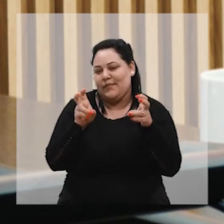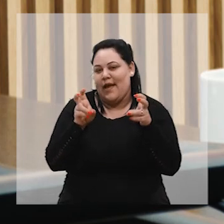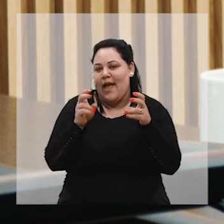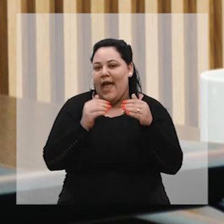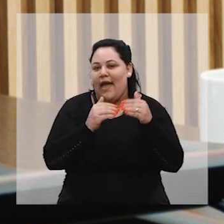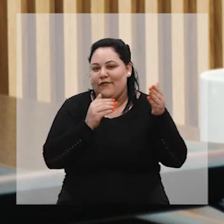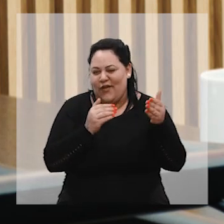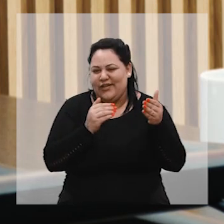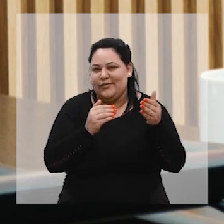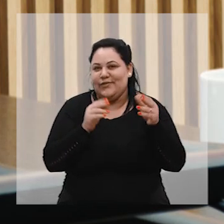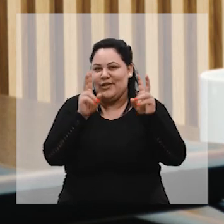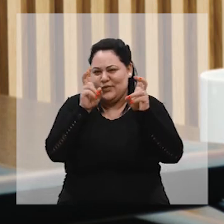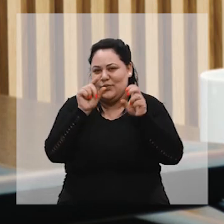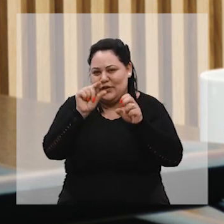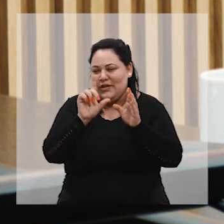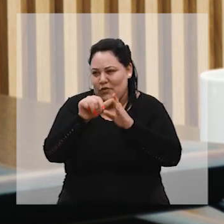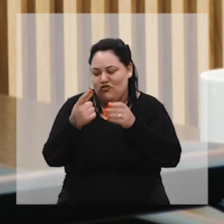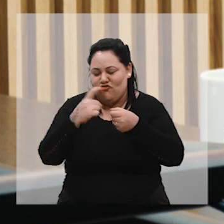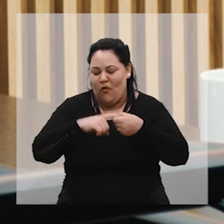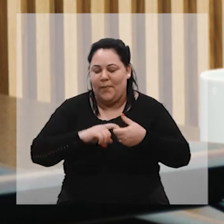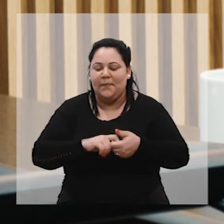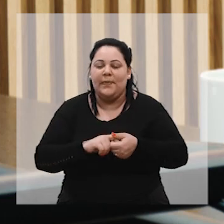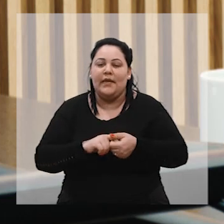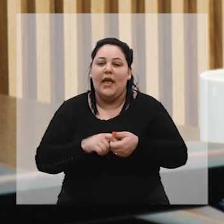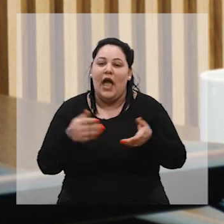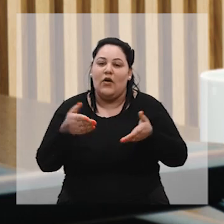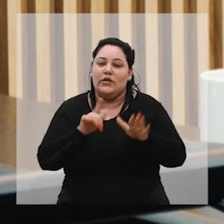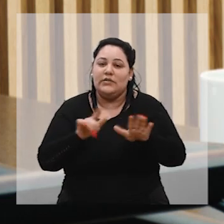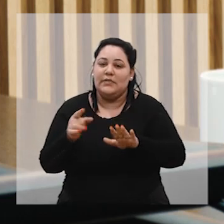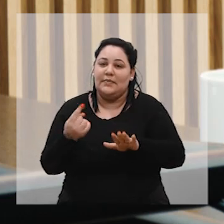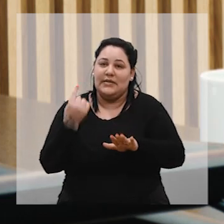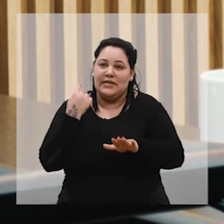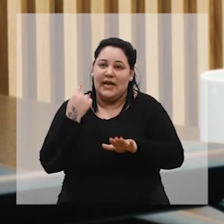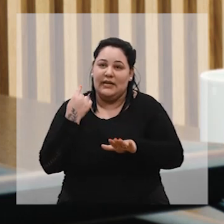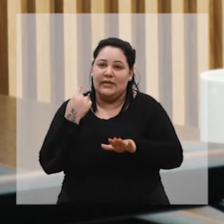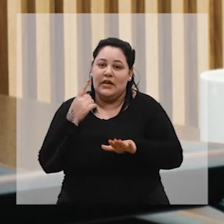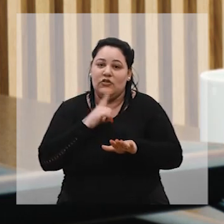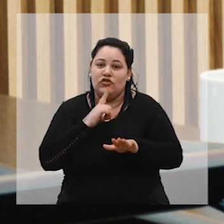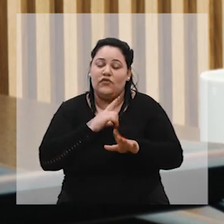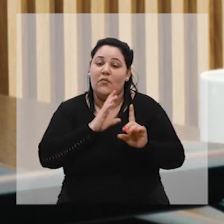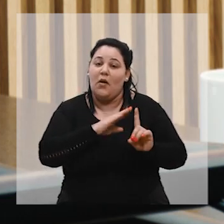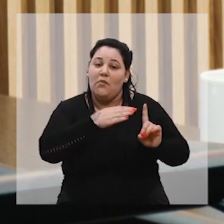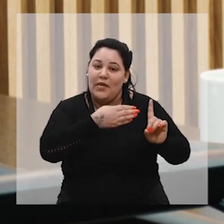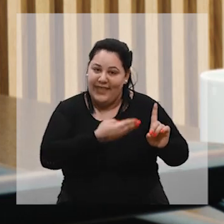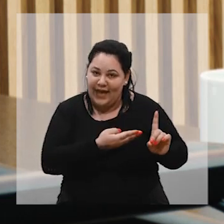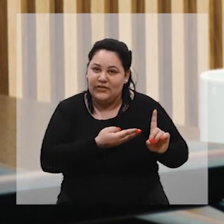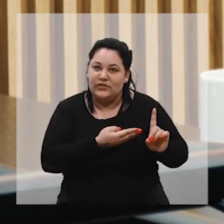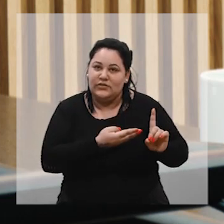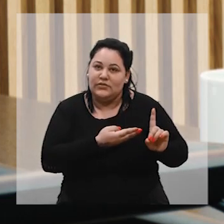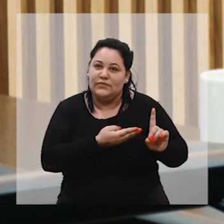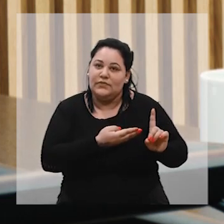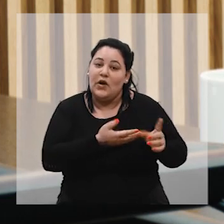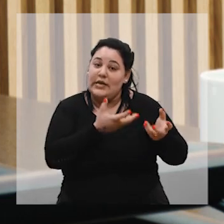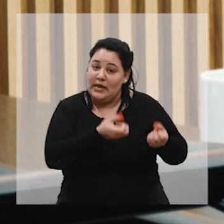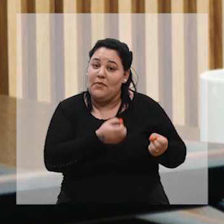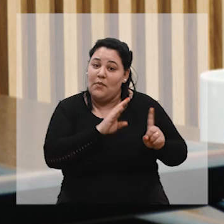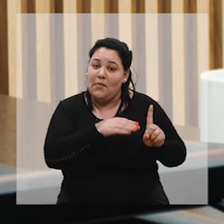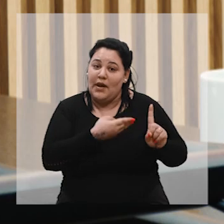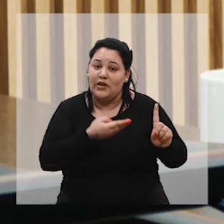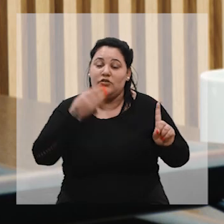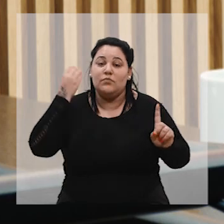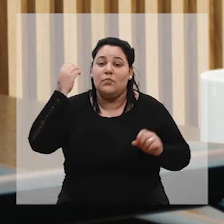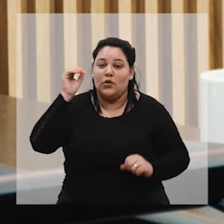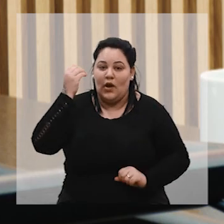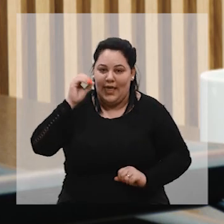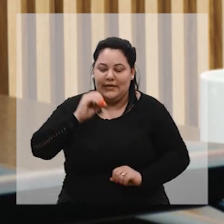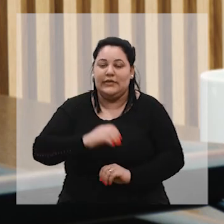assim, é fora um pouquinho do assunto, depois a gente volta nisso, pode ser. Pode. E agora, cara, semana passada eu recebi uma homenagem. Eu vou receber uma homenagem, na